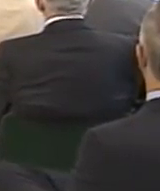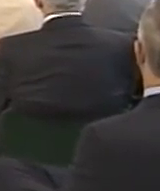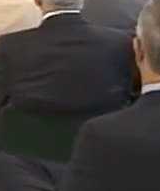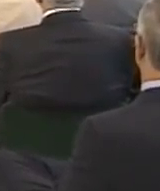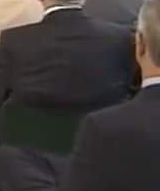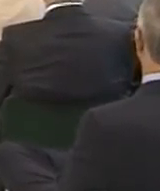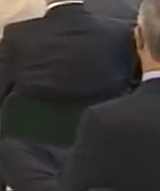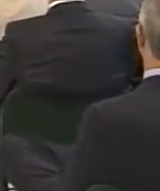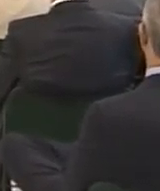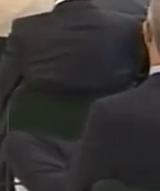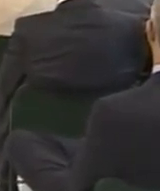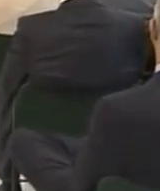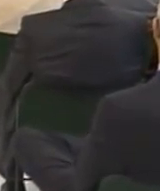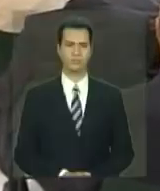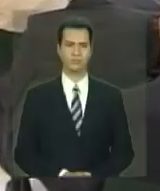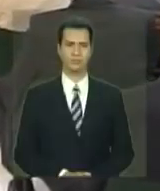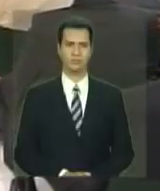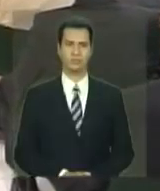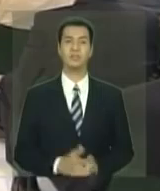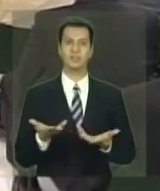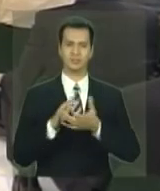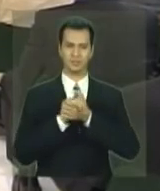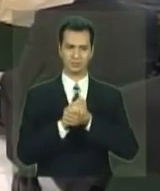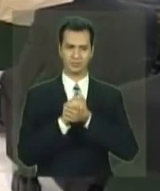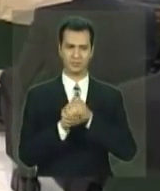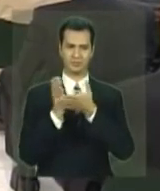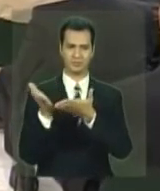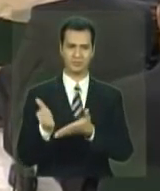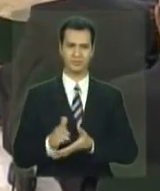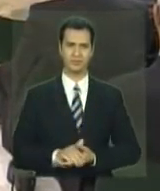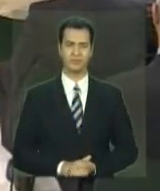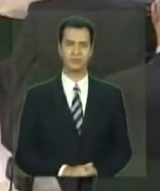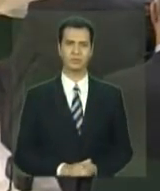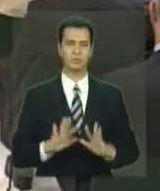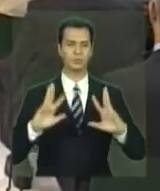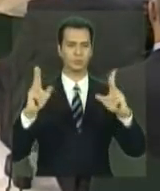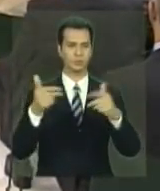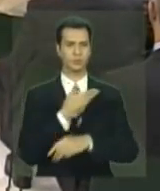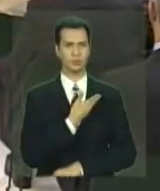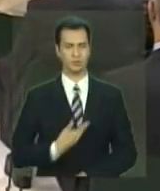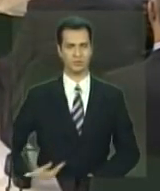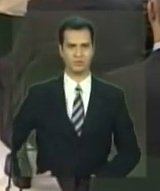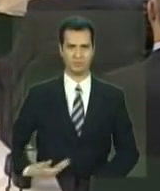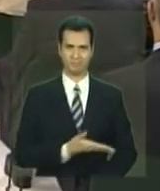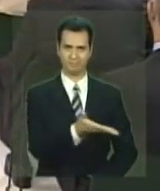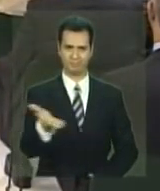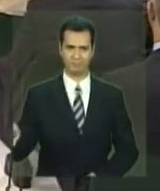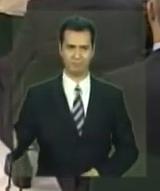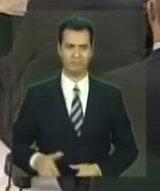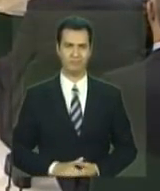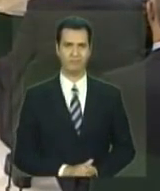Eu queria cumprimentar aqui todos os governadores,